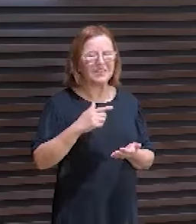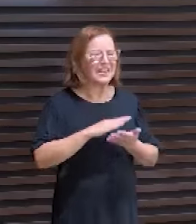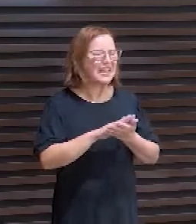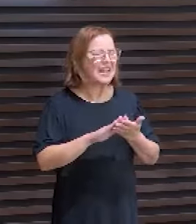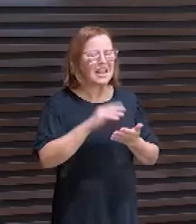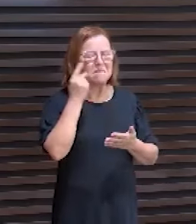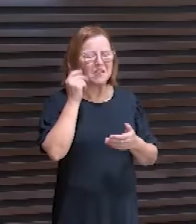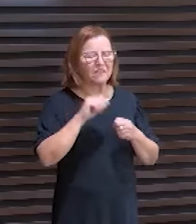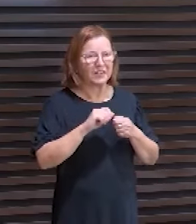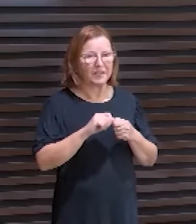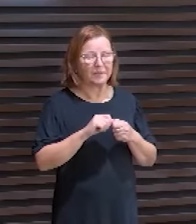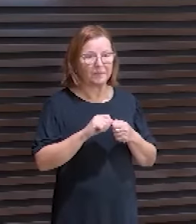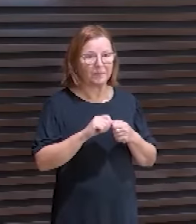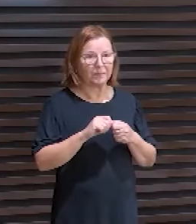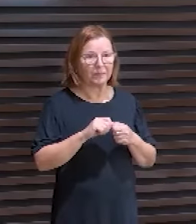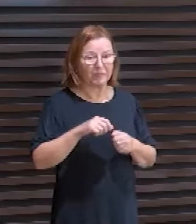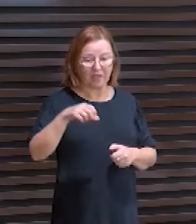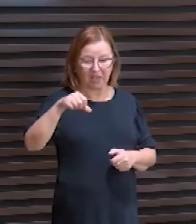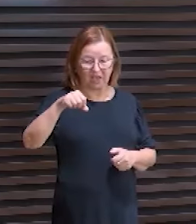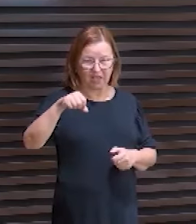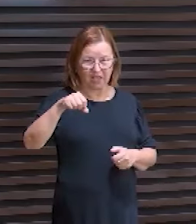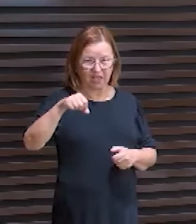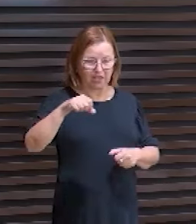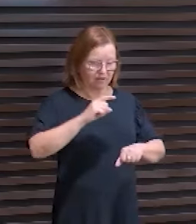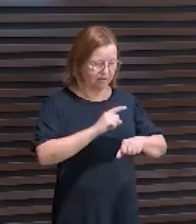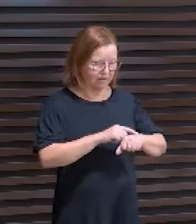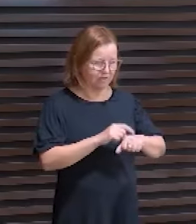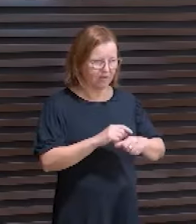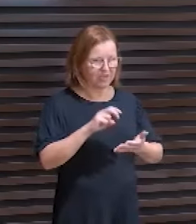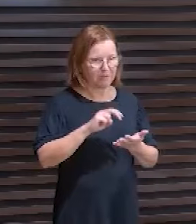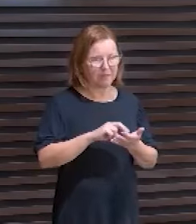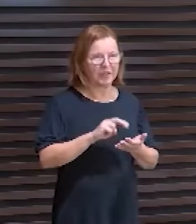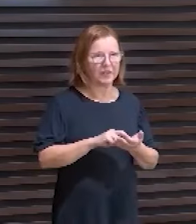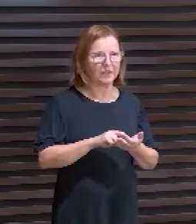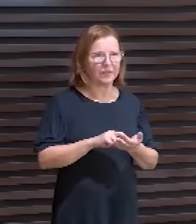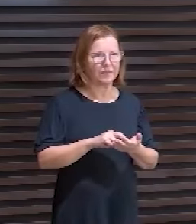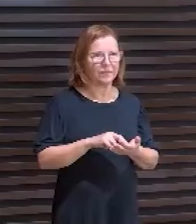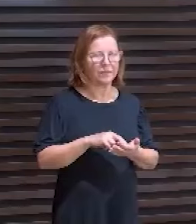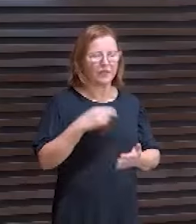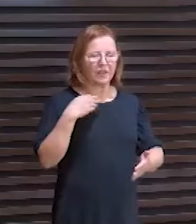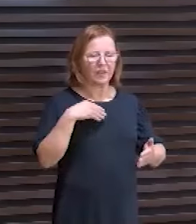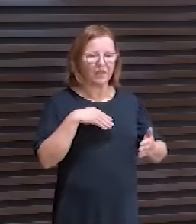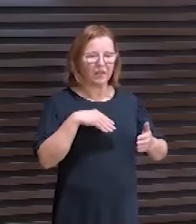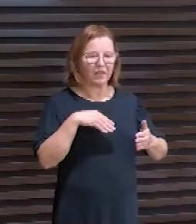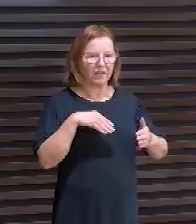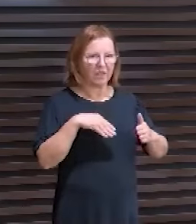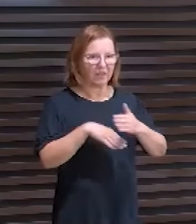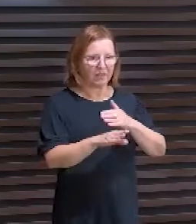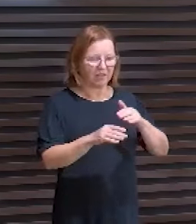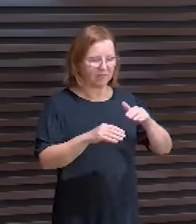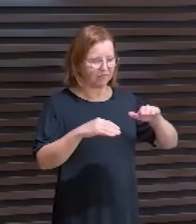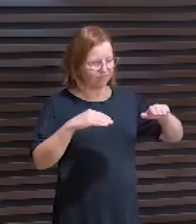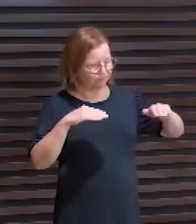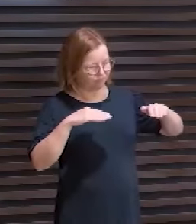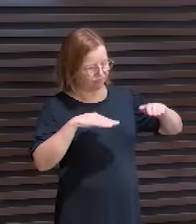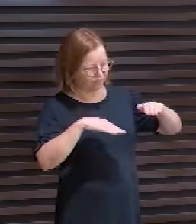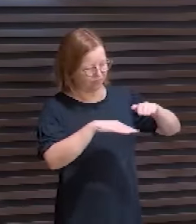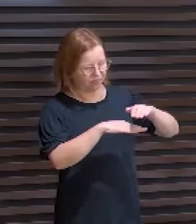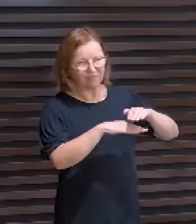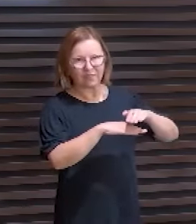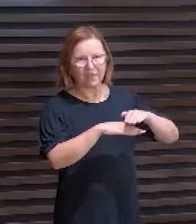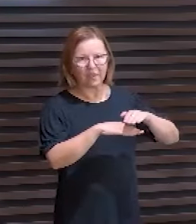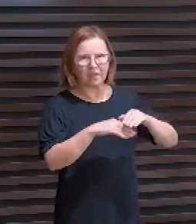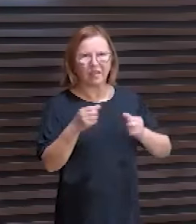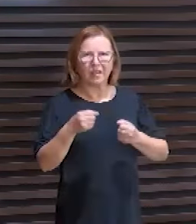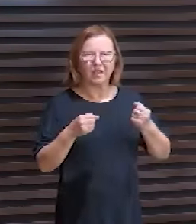da manhã tranquilo chegava no na garagem do prédio só tinha o carro dele lá ele falava